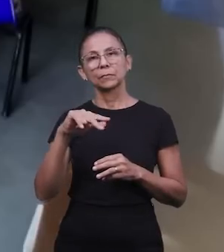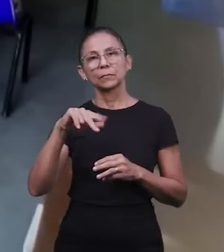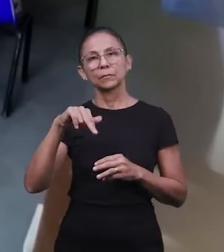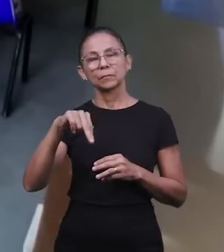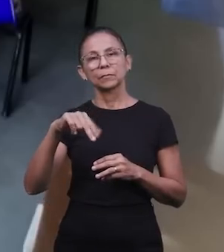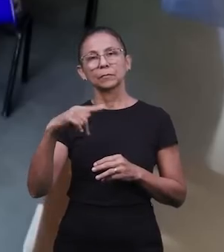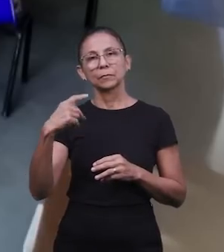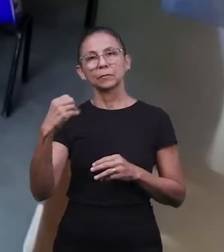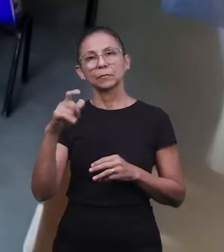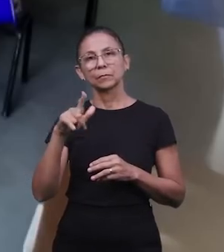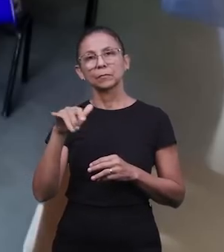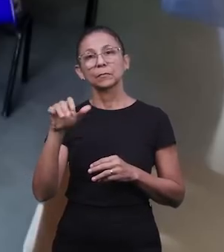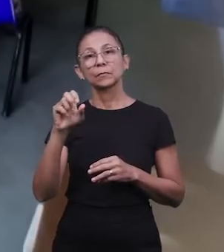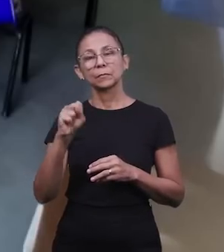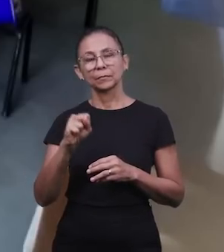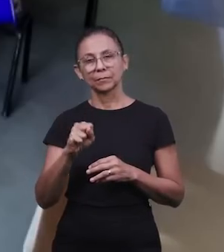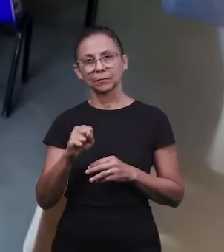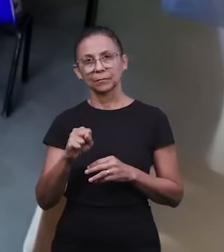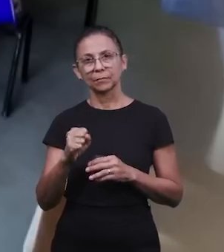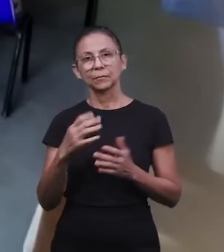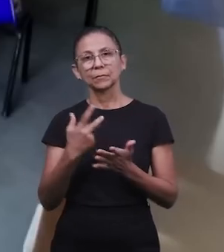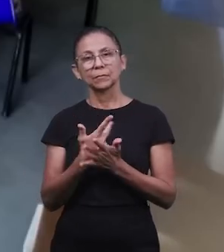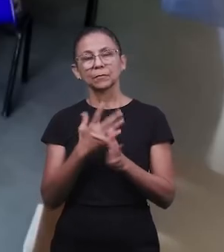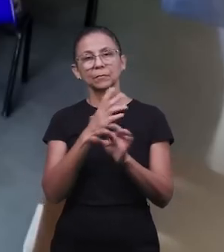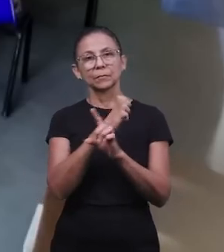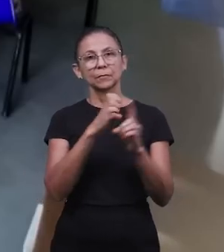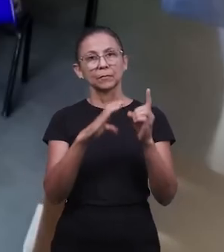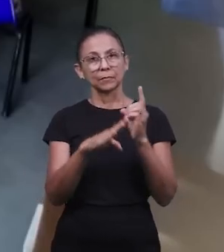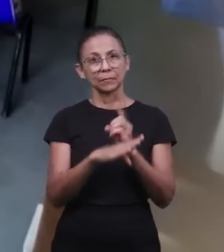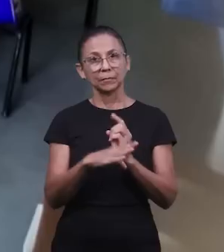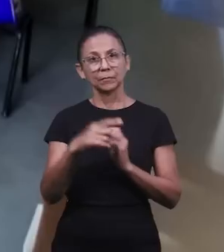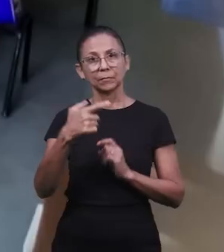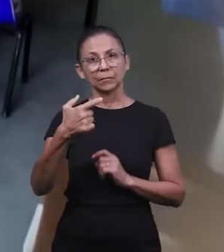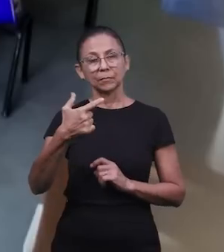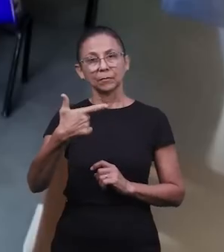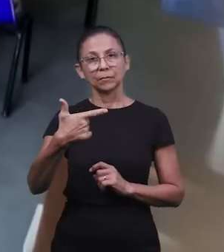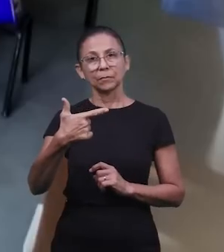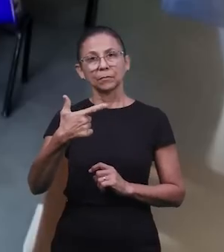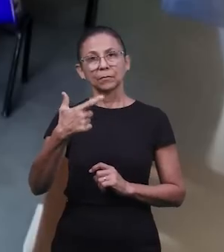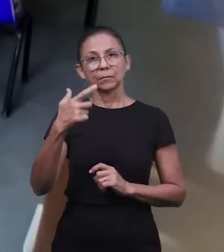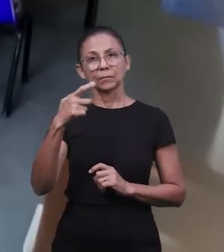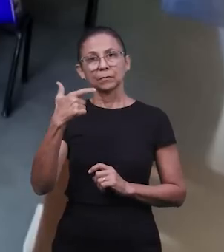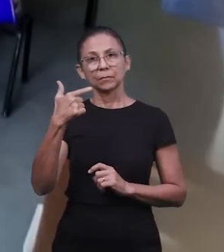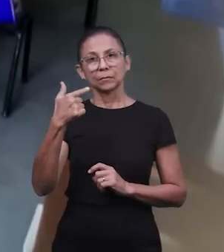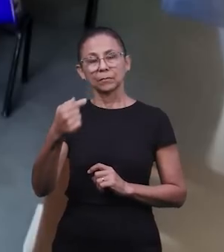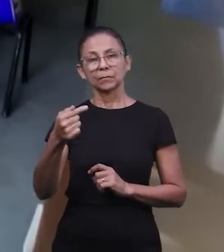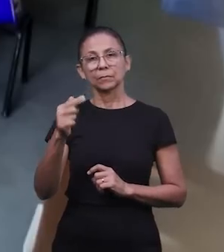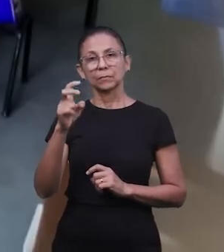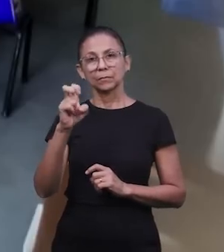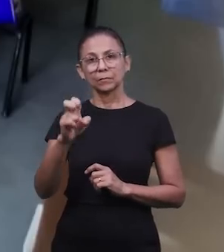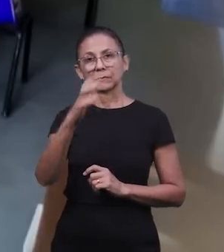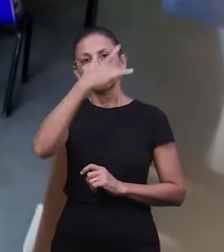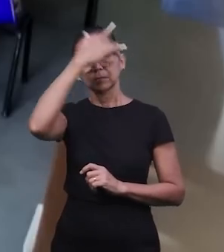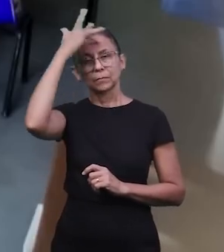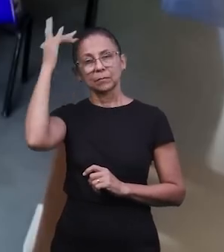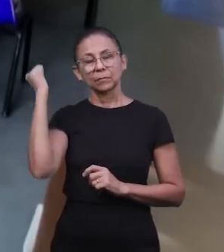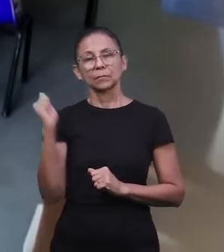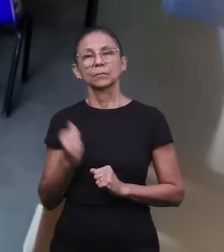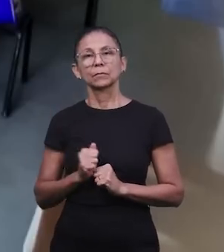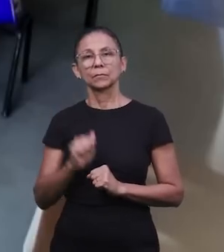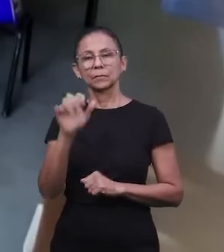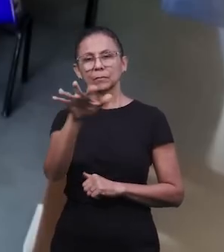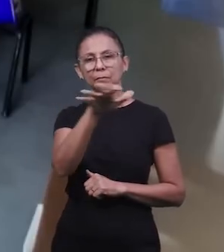realizado neste domingo a Escola Bíblica Dominical com a presença de 275 pessoas de